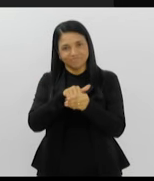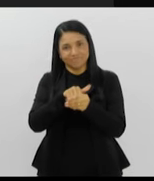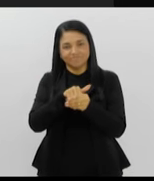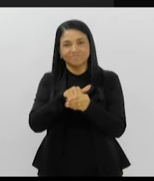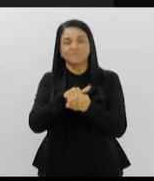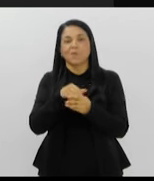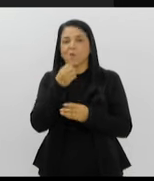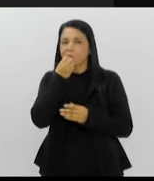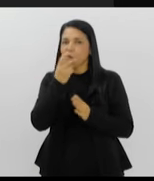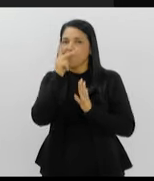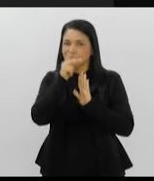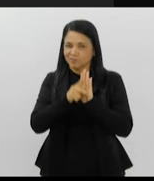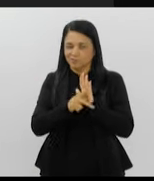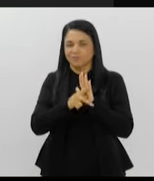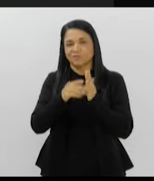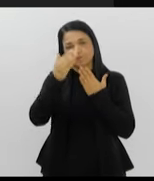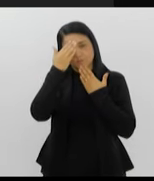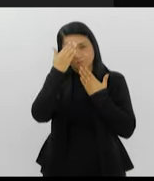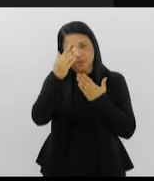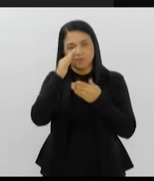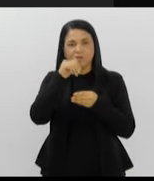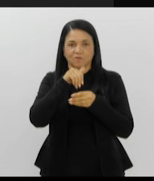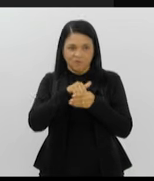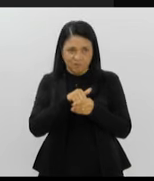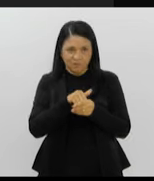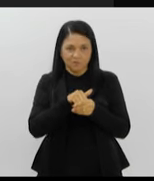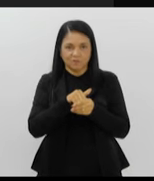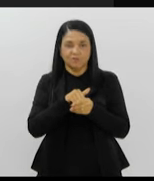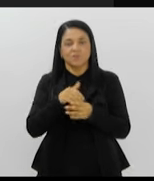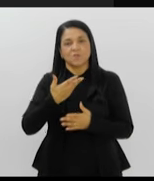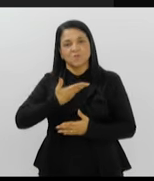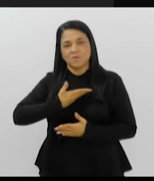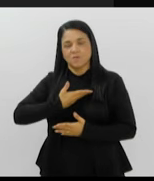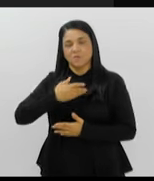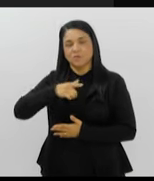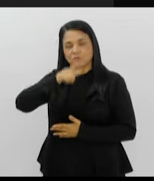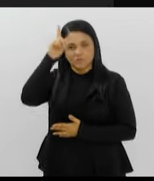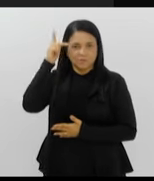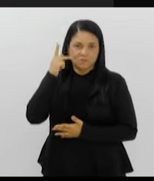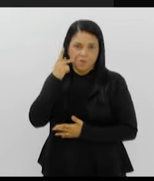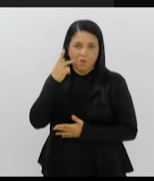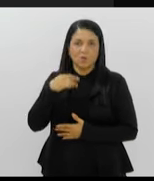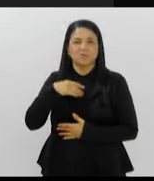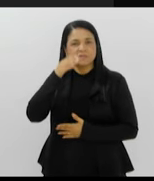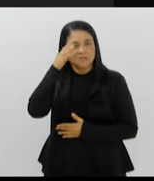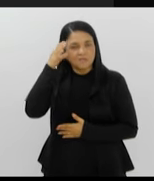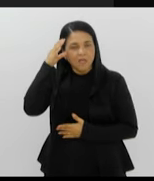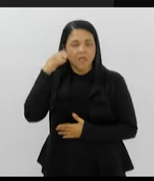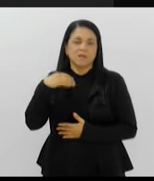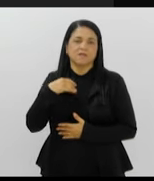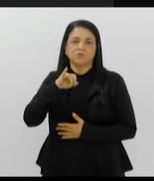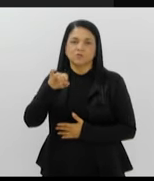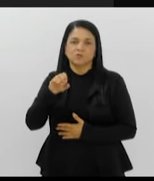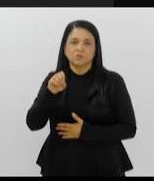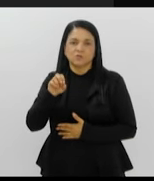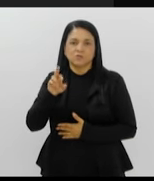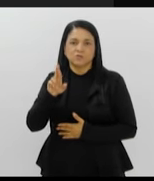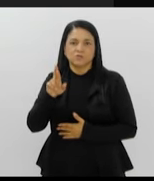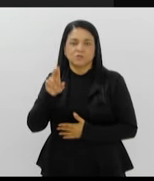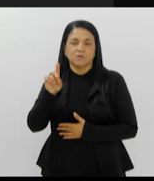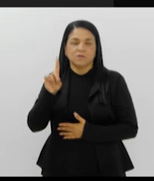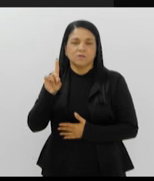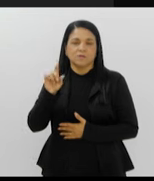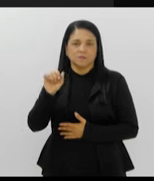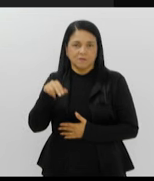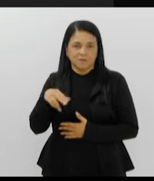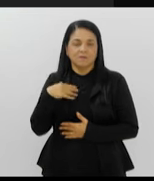bom projeto. Muito obrigado pelo seu voto, meu amigo Luiz Paulo e todos os demais, Célia, Jordão. Muito agradecido e vamos